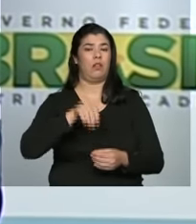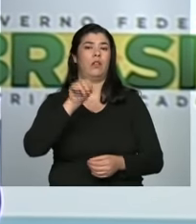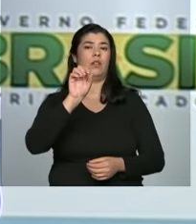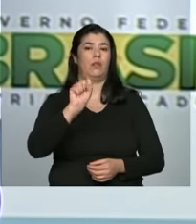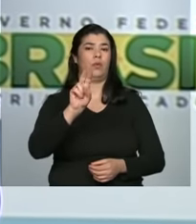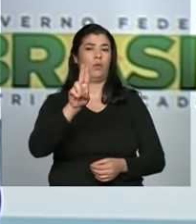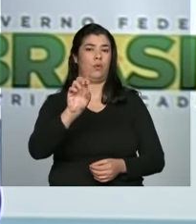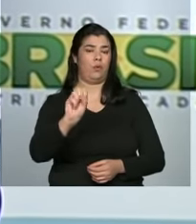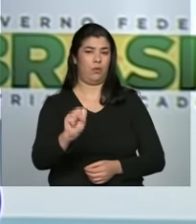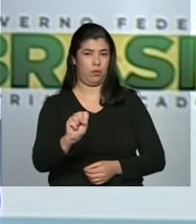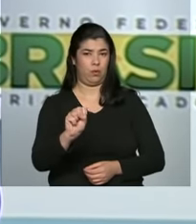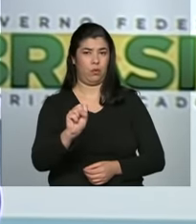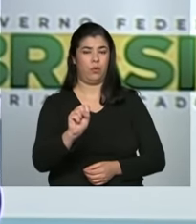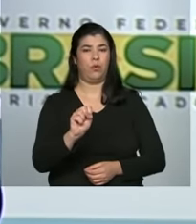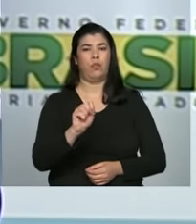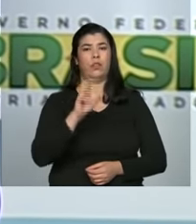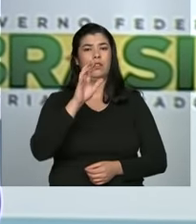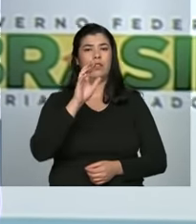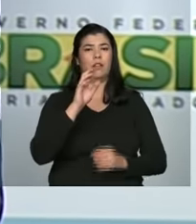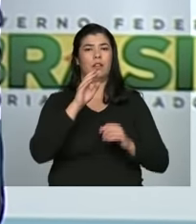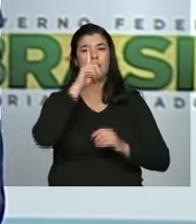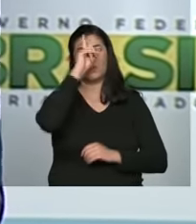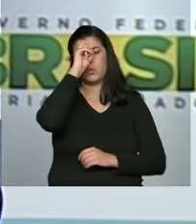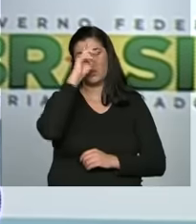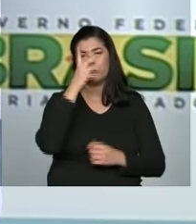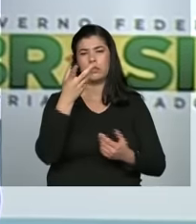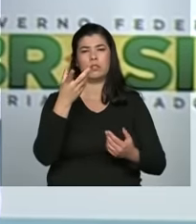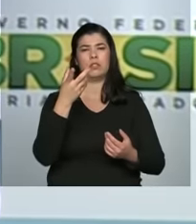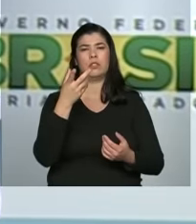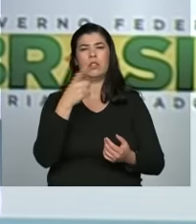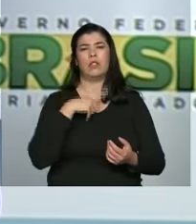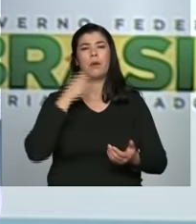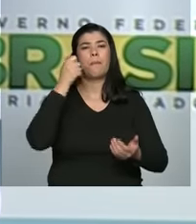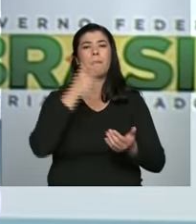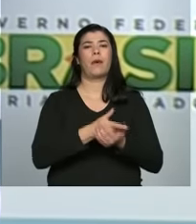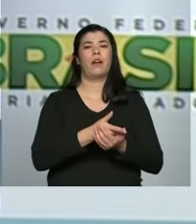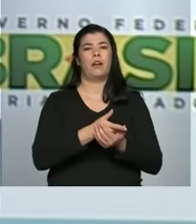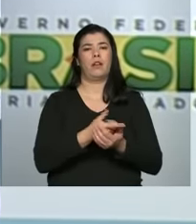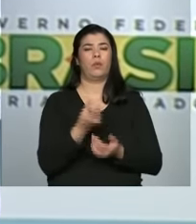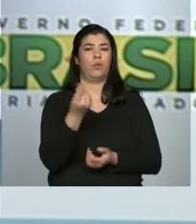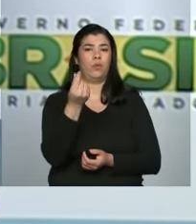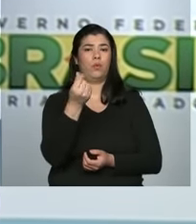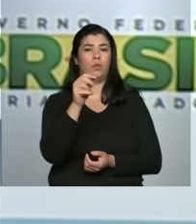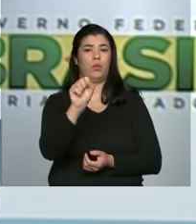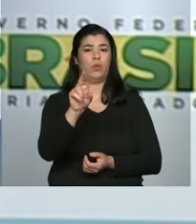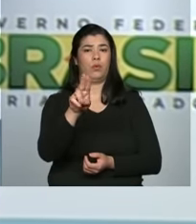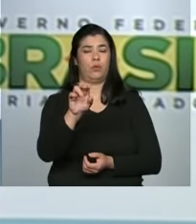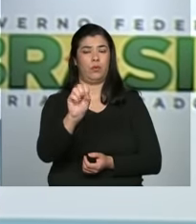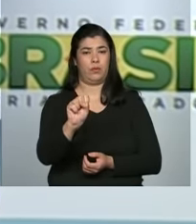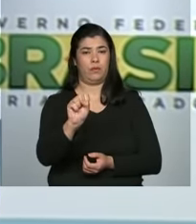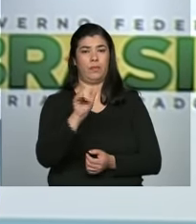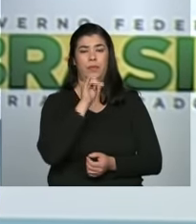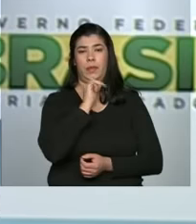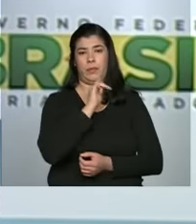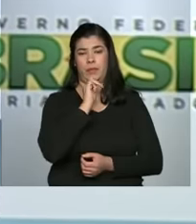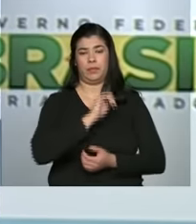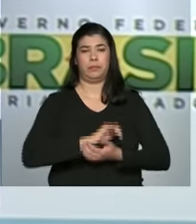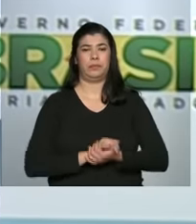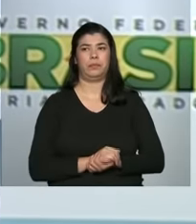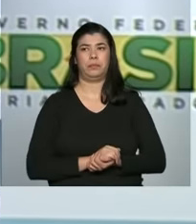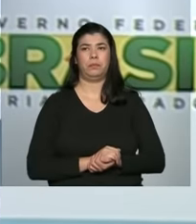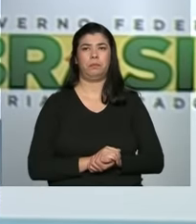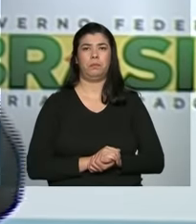paraas santas casas para aquilo que é pago com os recursos do SUS e Inclusive eu quero destacar uma diferença quando a gente faz o